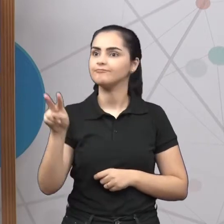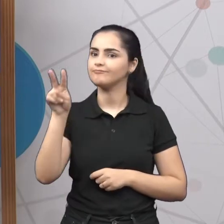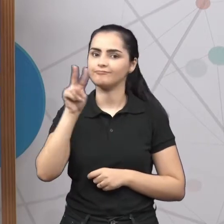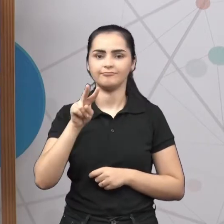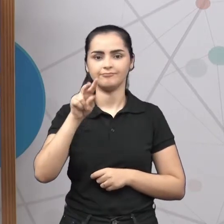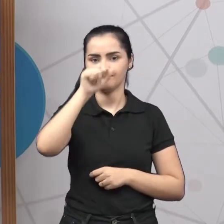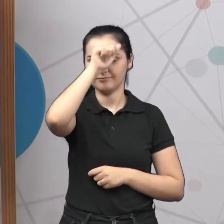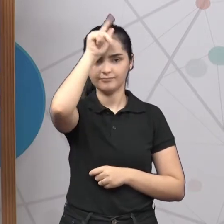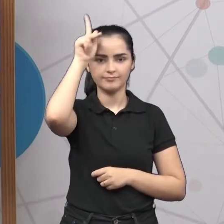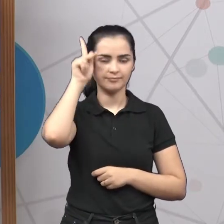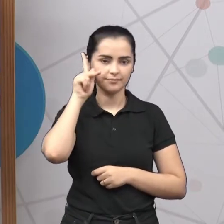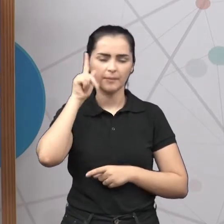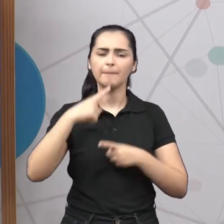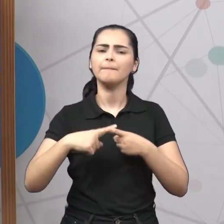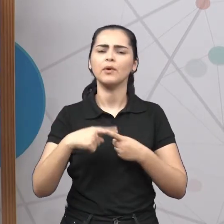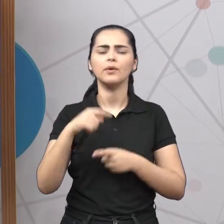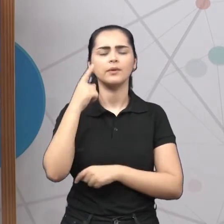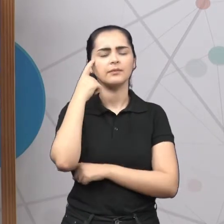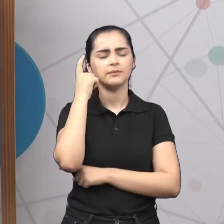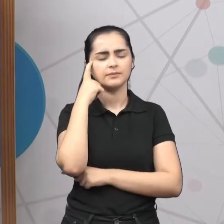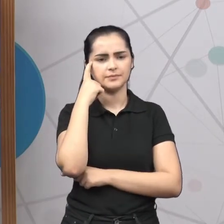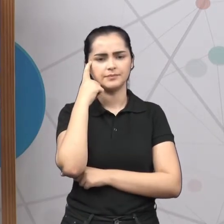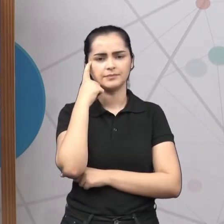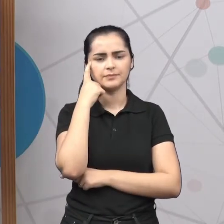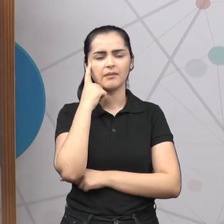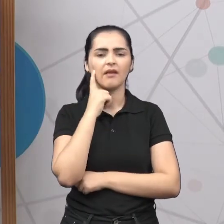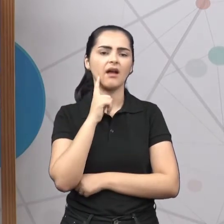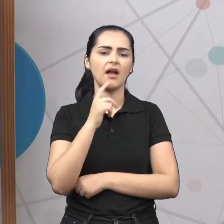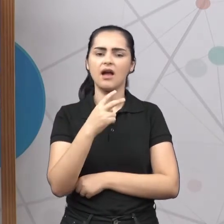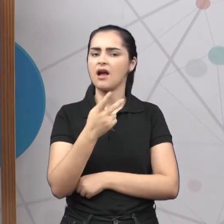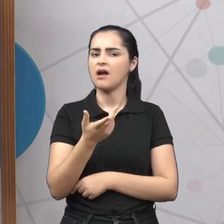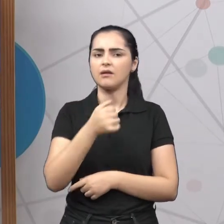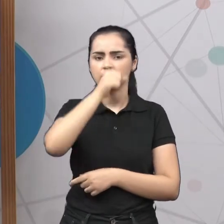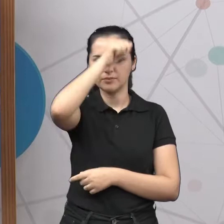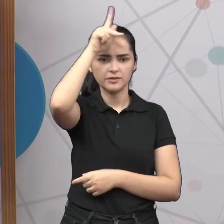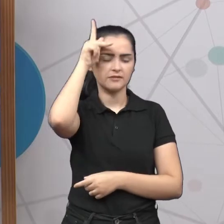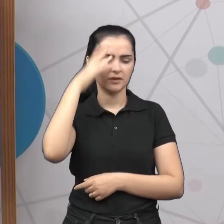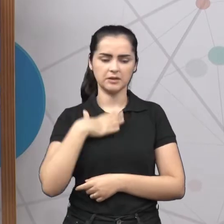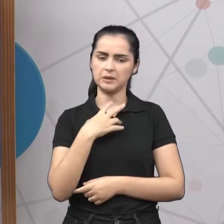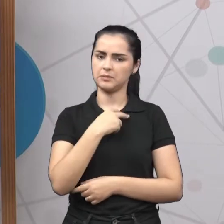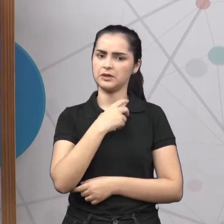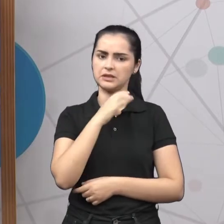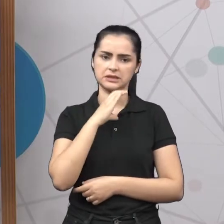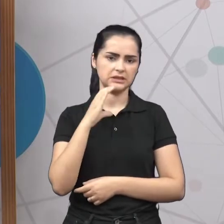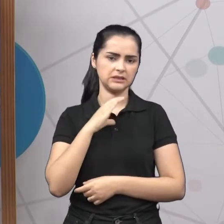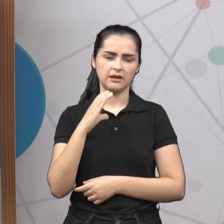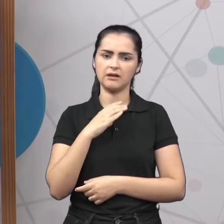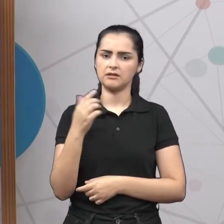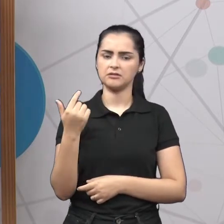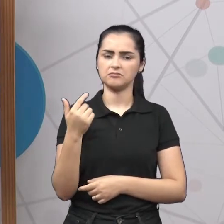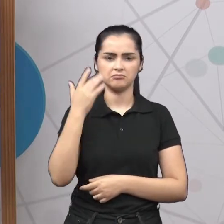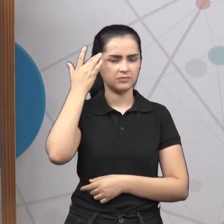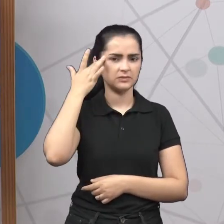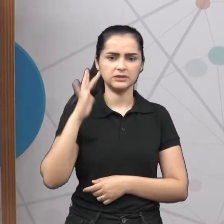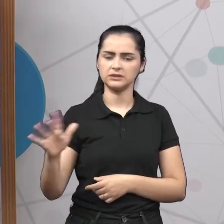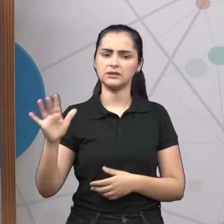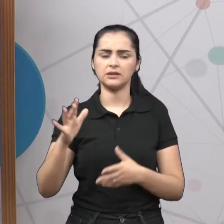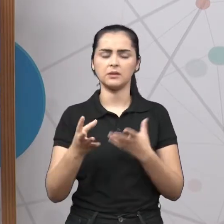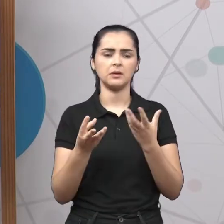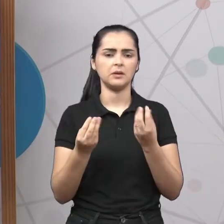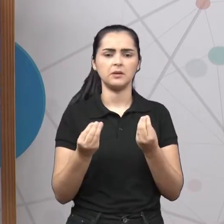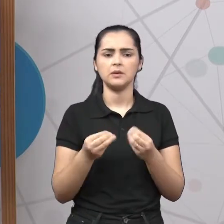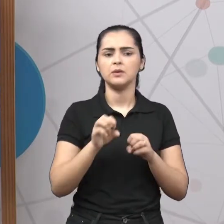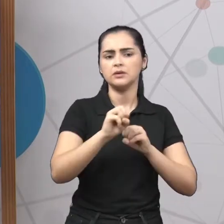prefeita. Porque já pensou? Ah, o prefeito da minha cidade não tem muito contato, não sabe muito